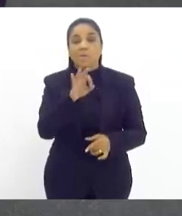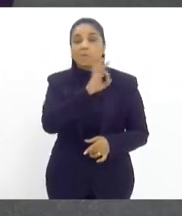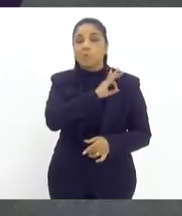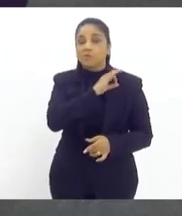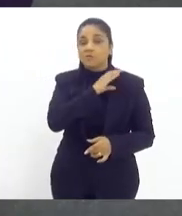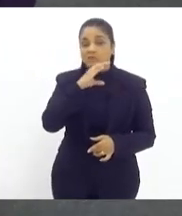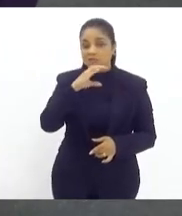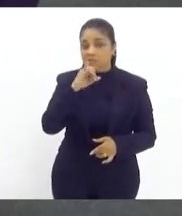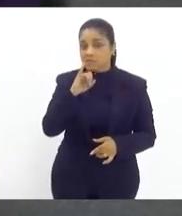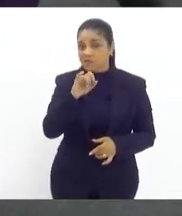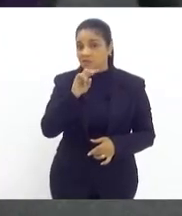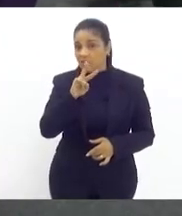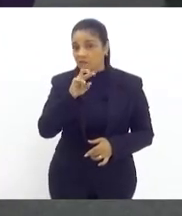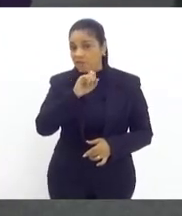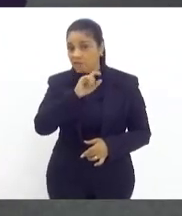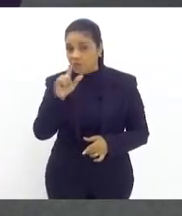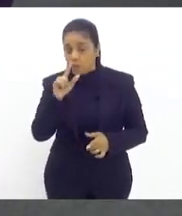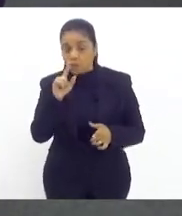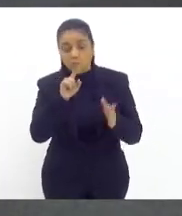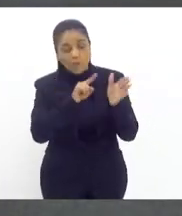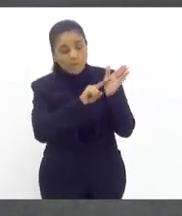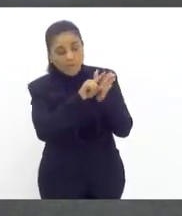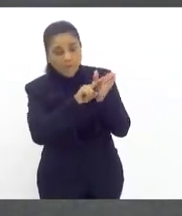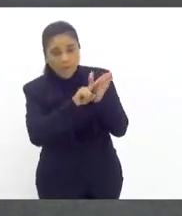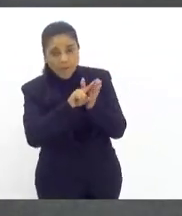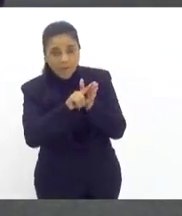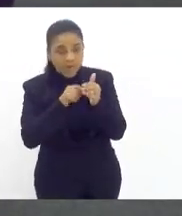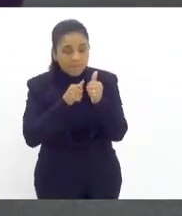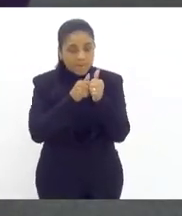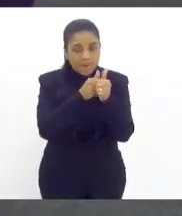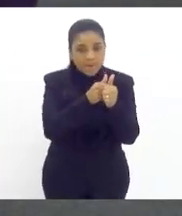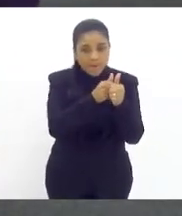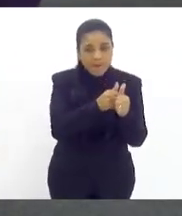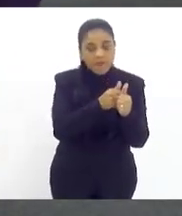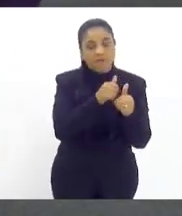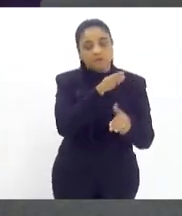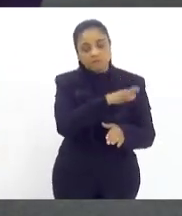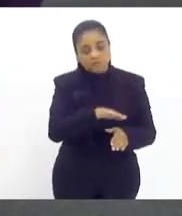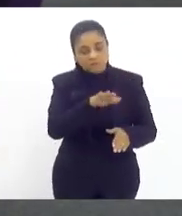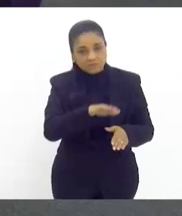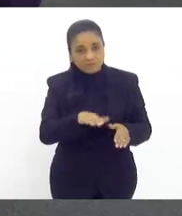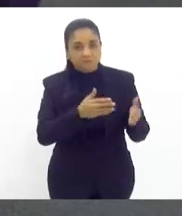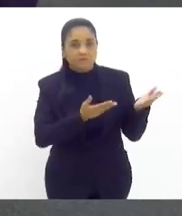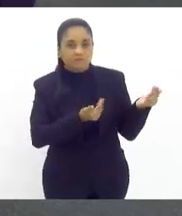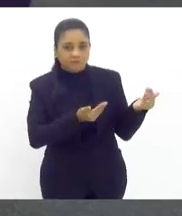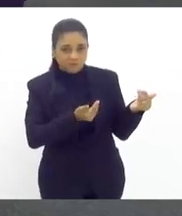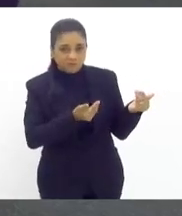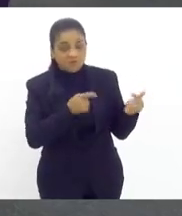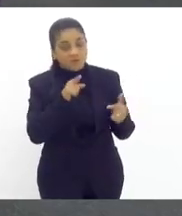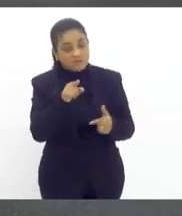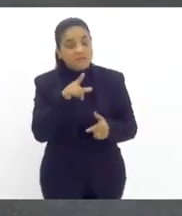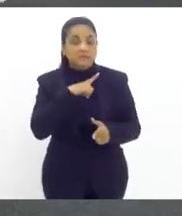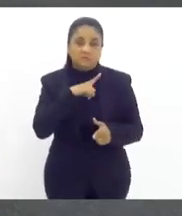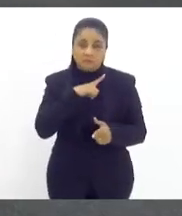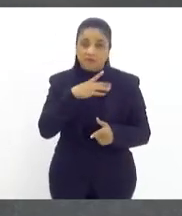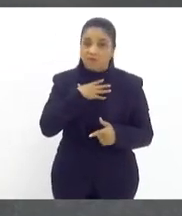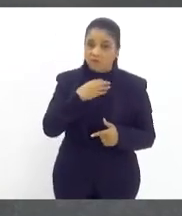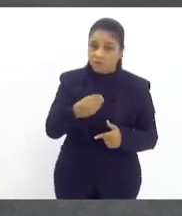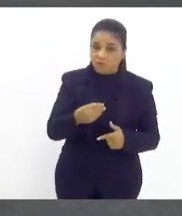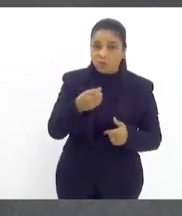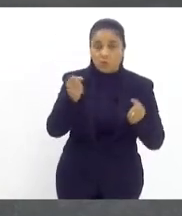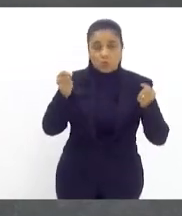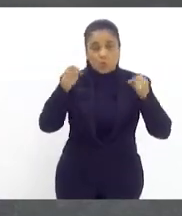passe a realizar o monitoramento dessa criança e desse adolescente então você que tem um filho com autismo com